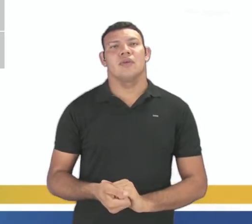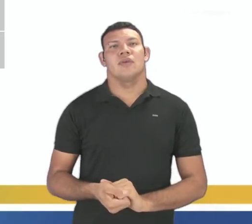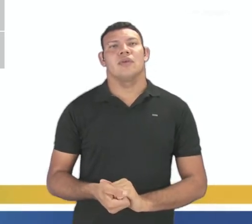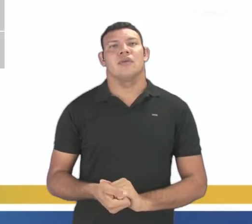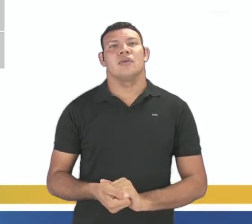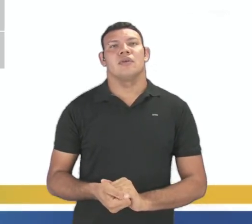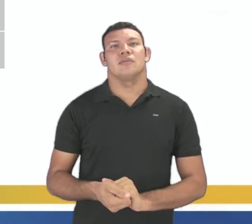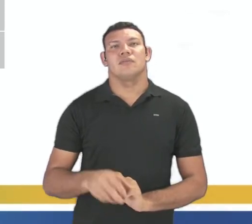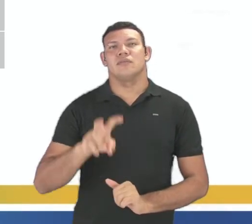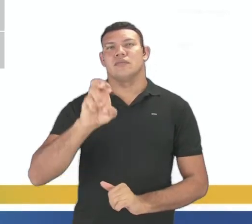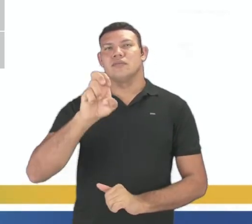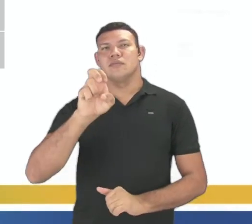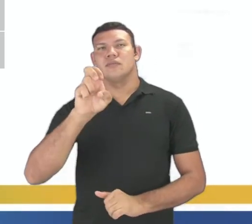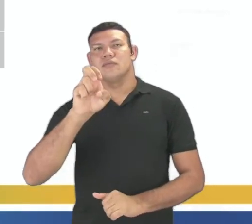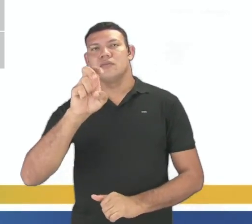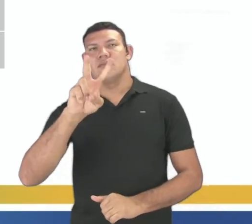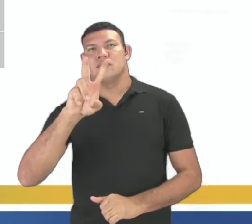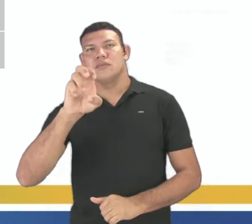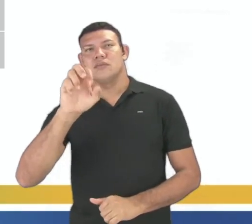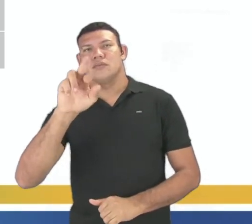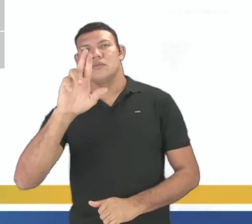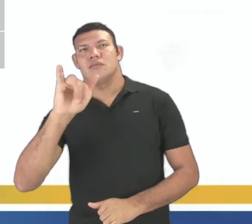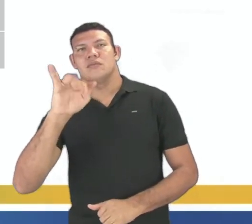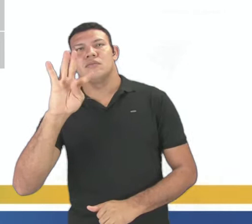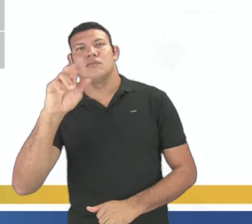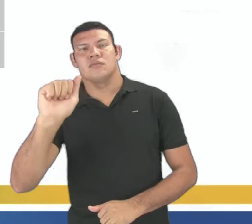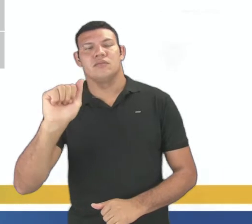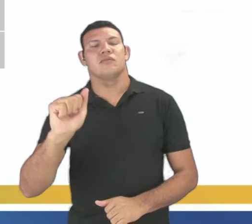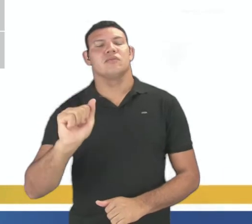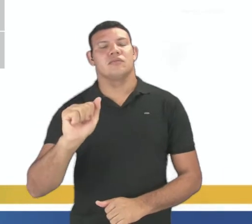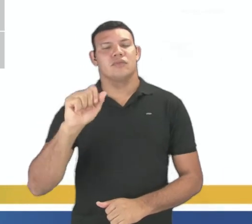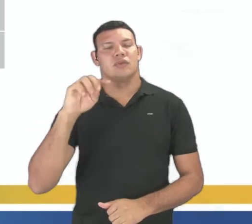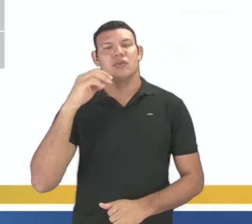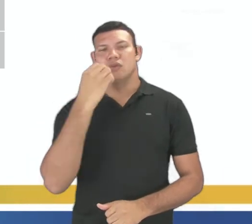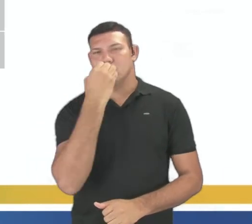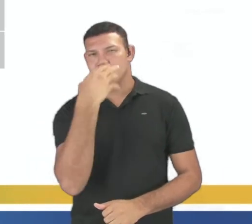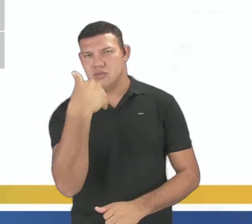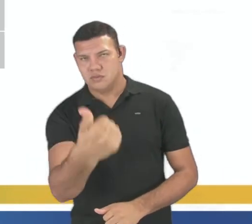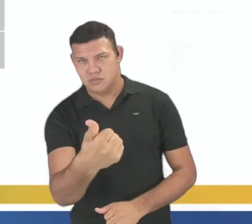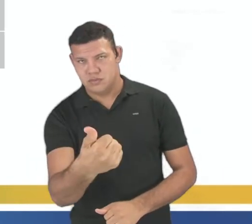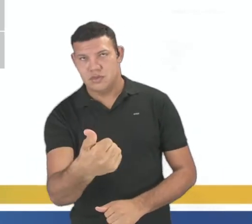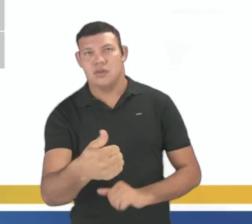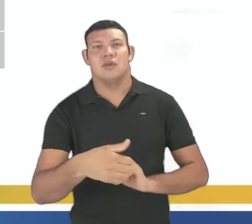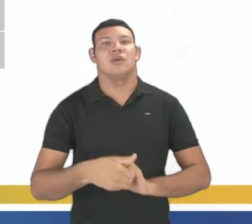be alright. Tudo vai ficar bem, ok?